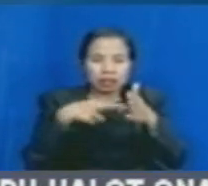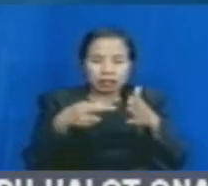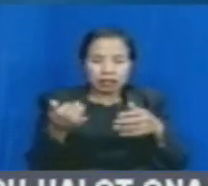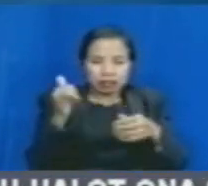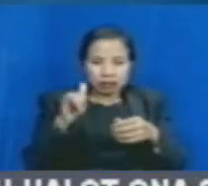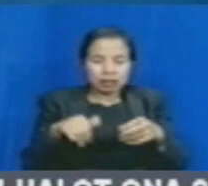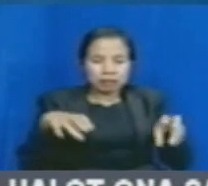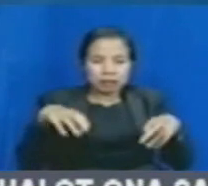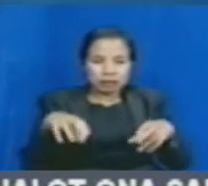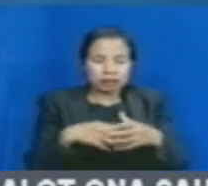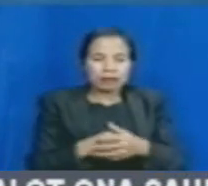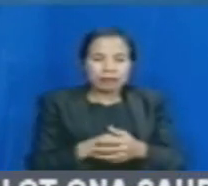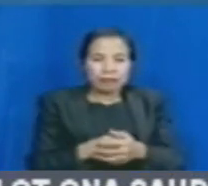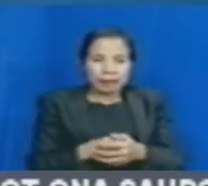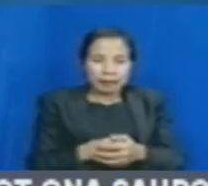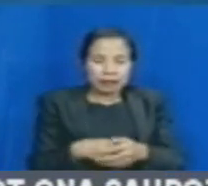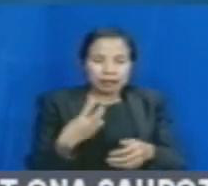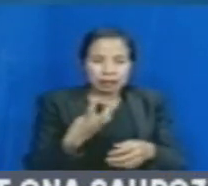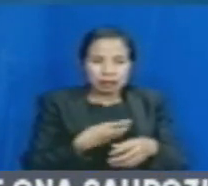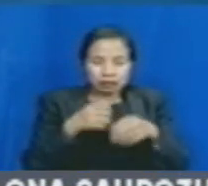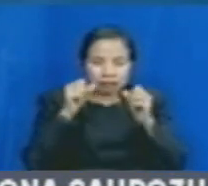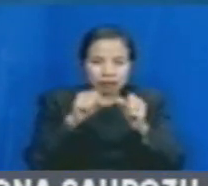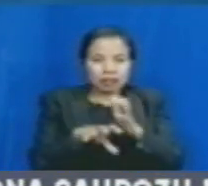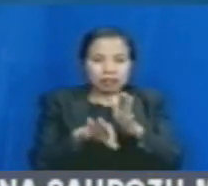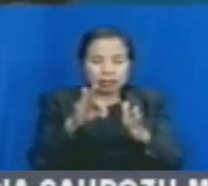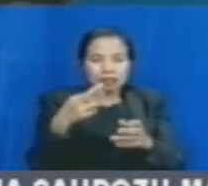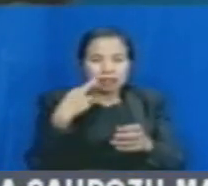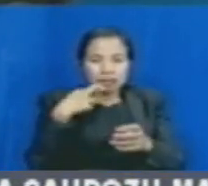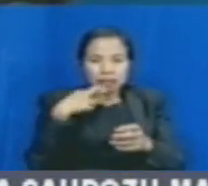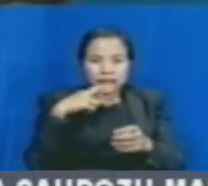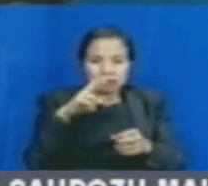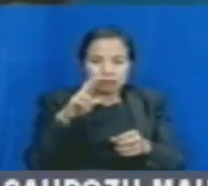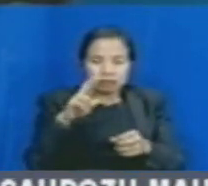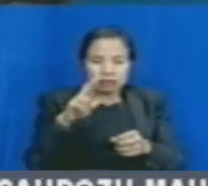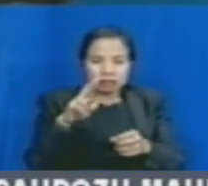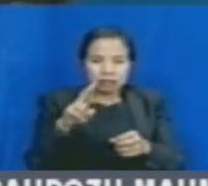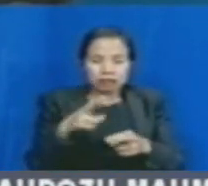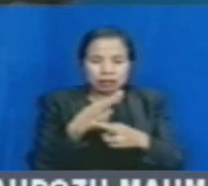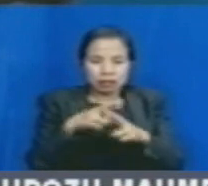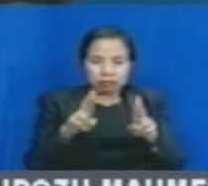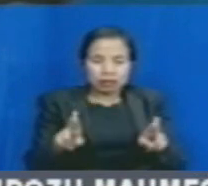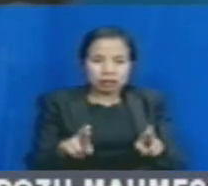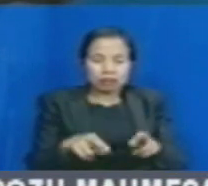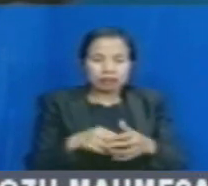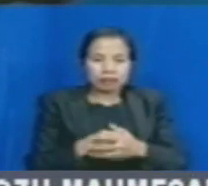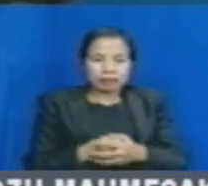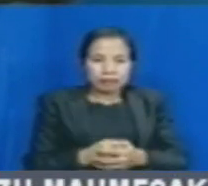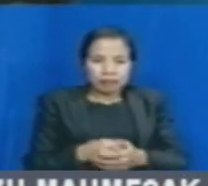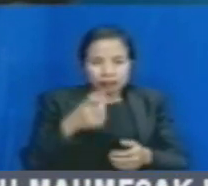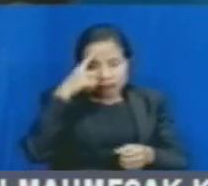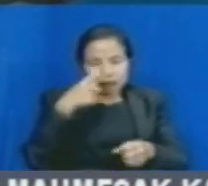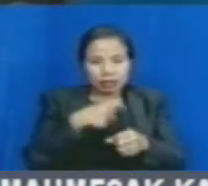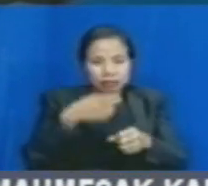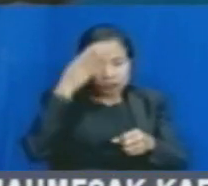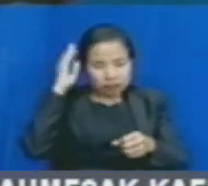serviço simultaneamente ita bele retan resultado ia reforma serne ve ita ok tamo que está um tempo senhor